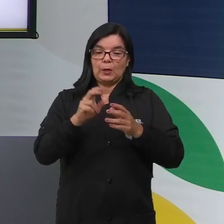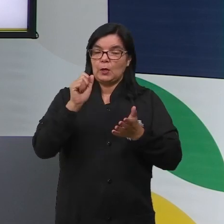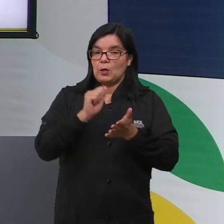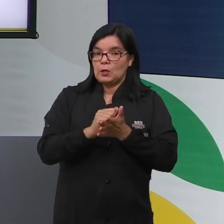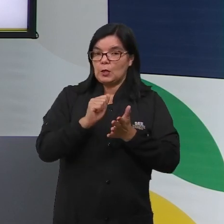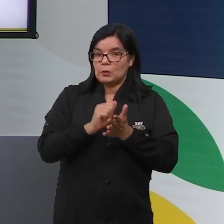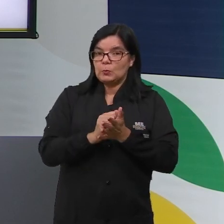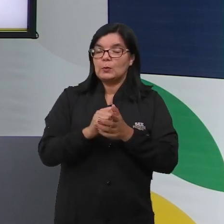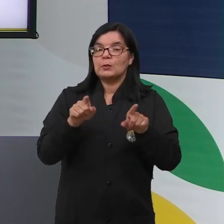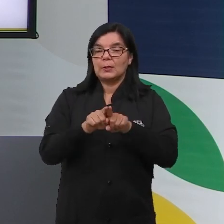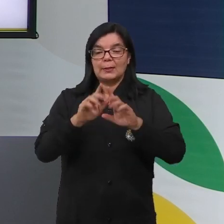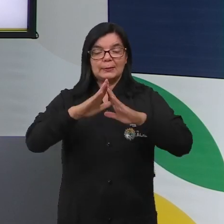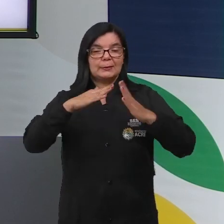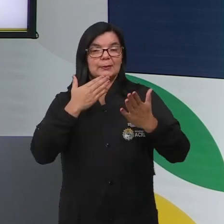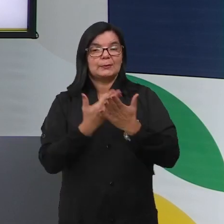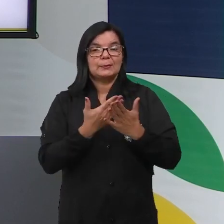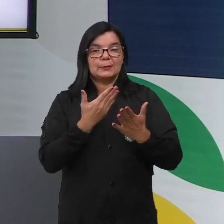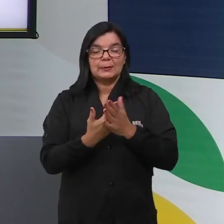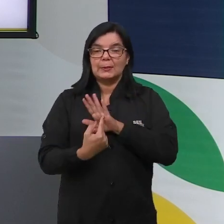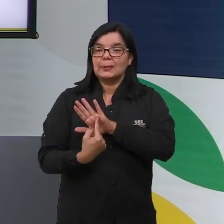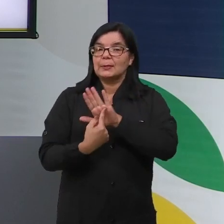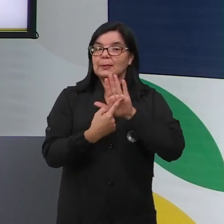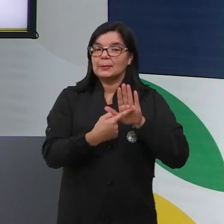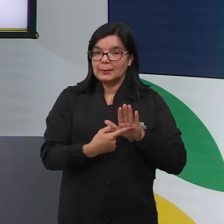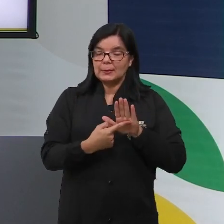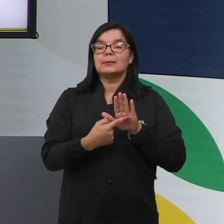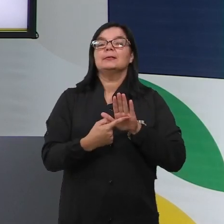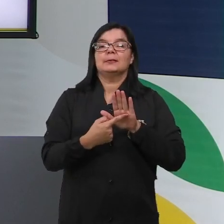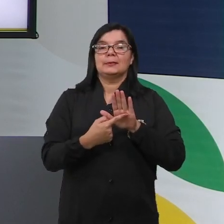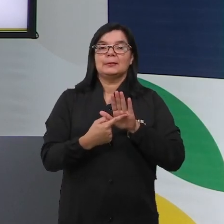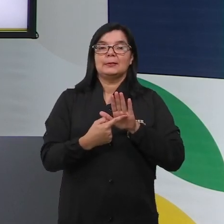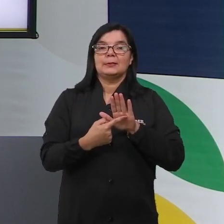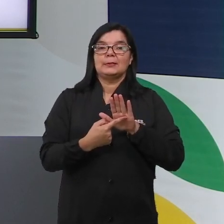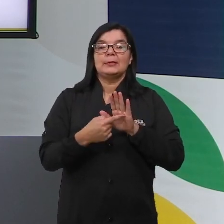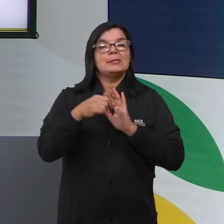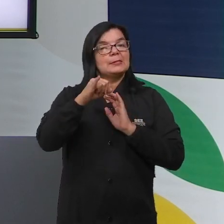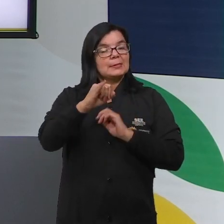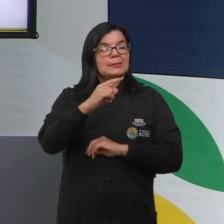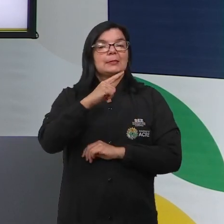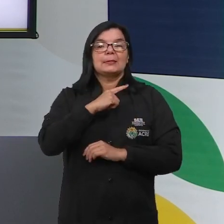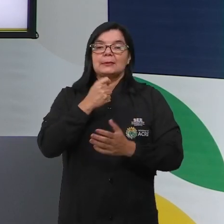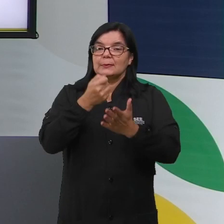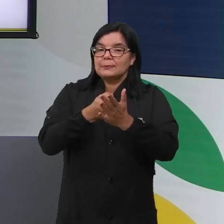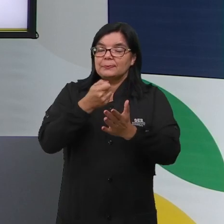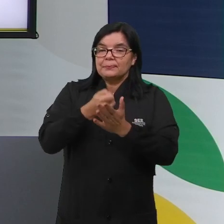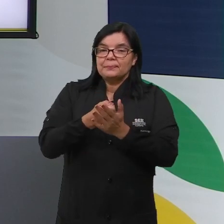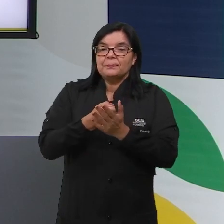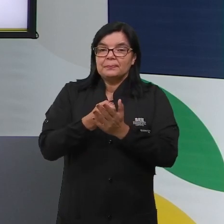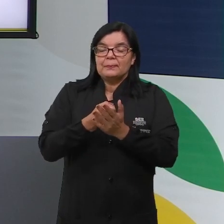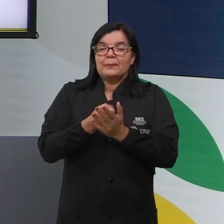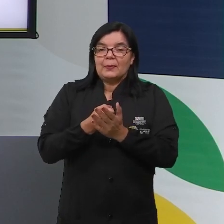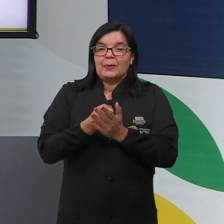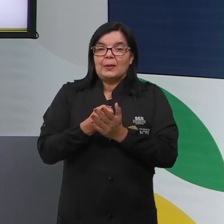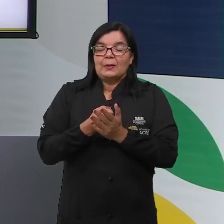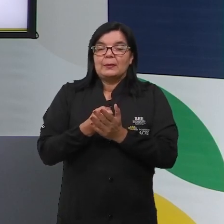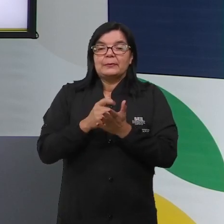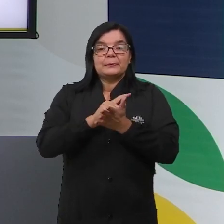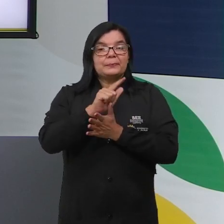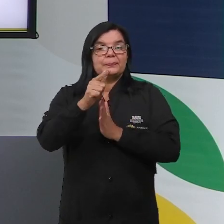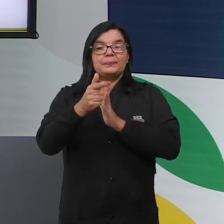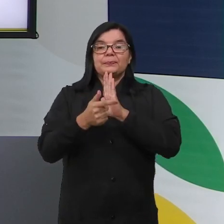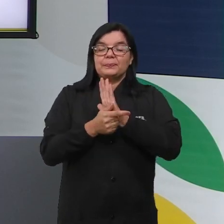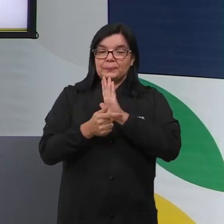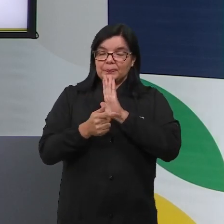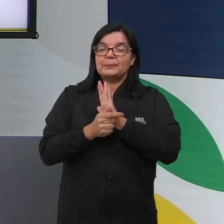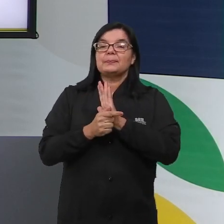produções escolares, aí no geral, nas apresentações escolares, se exige a produção dos gêneros ali